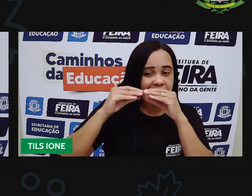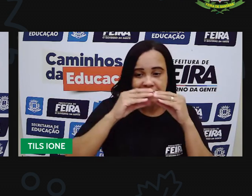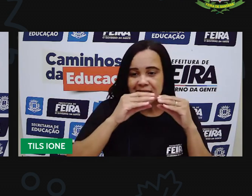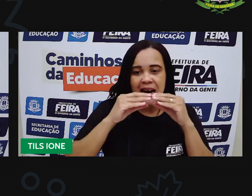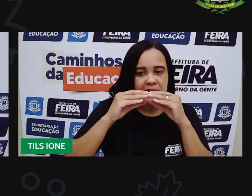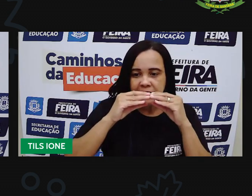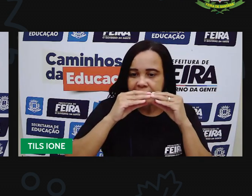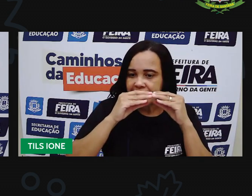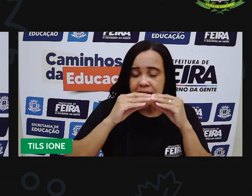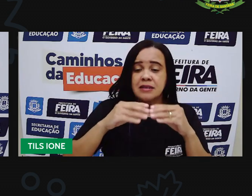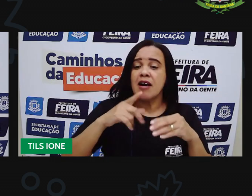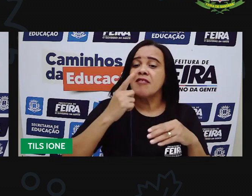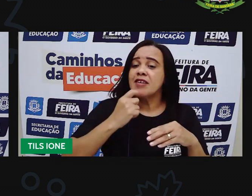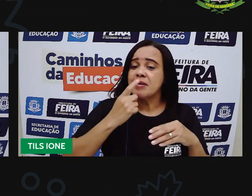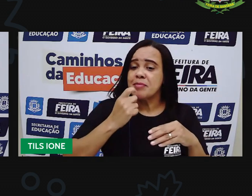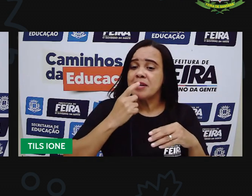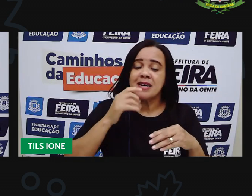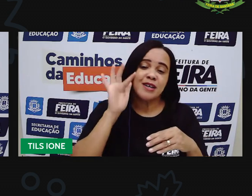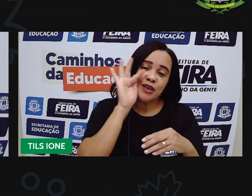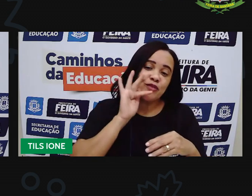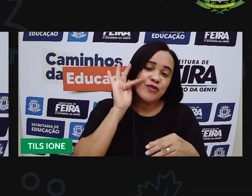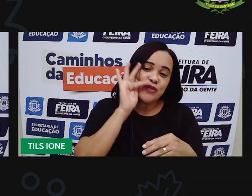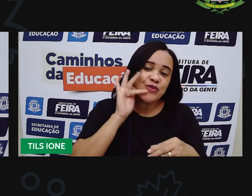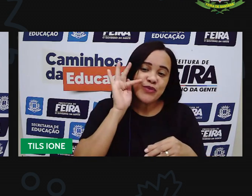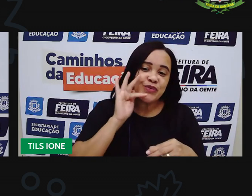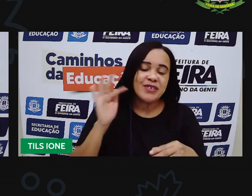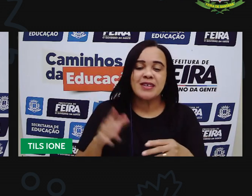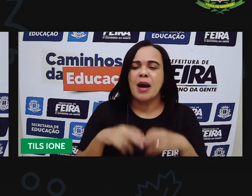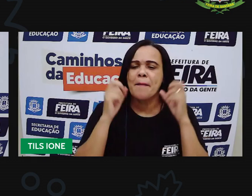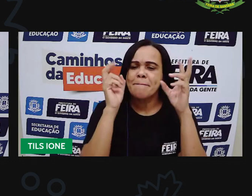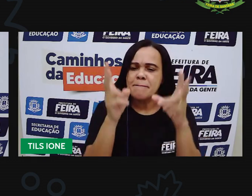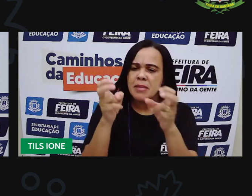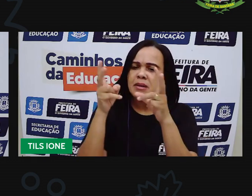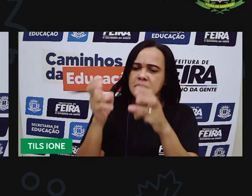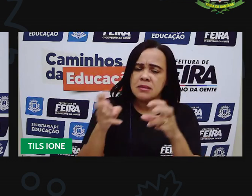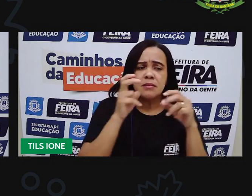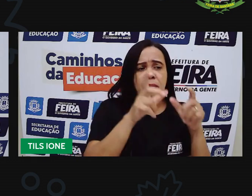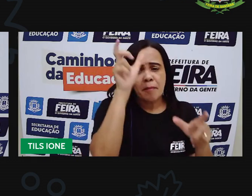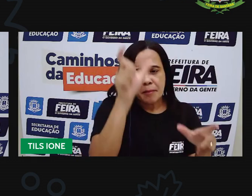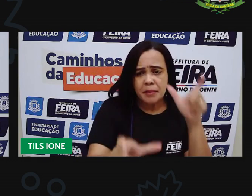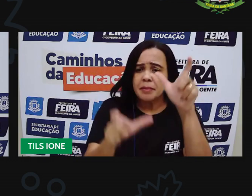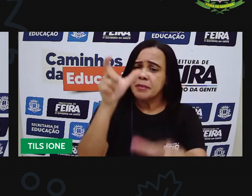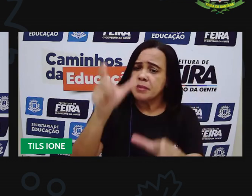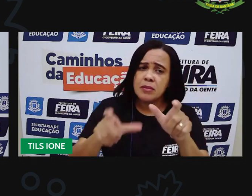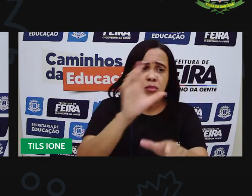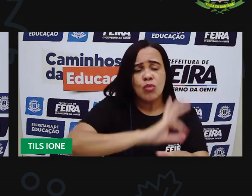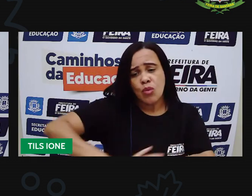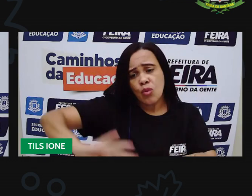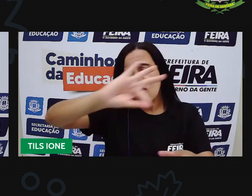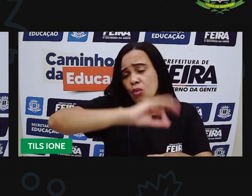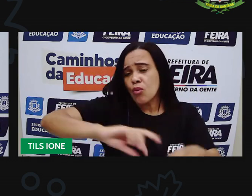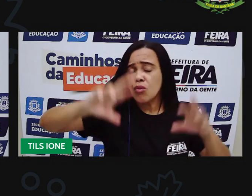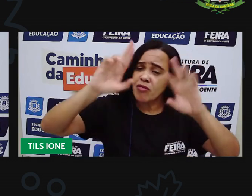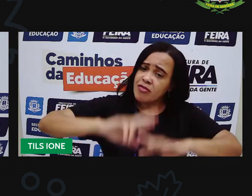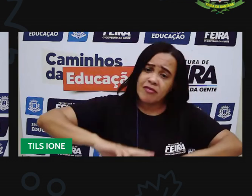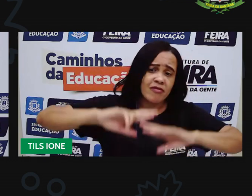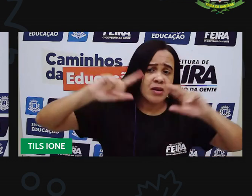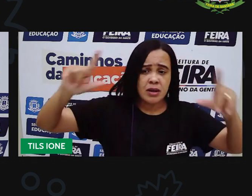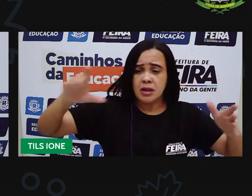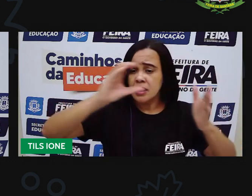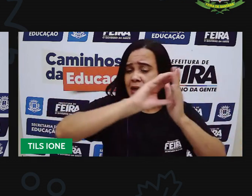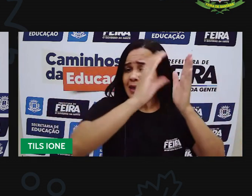vai percebendo que realmente todas as pessoas são diferentes. Seja